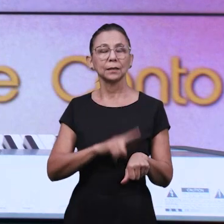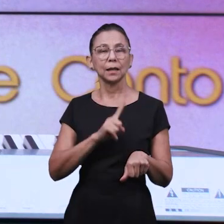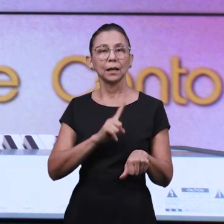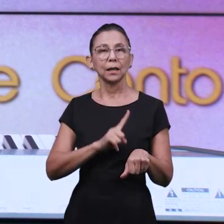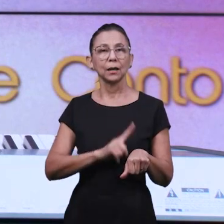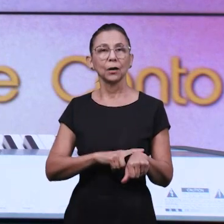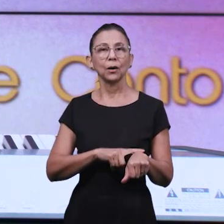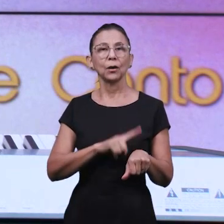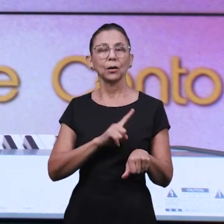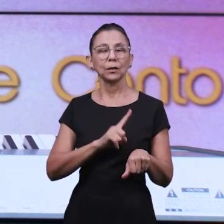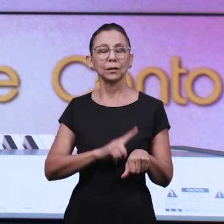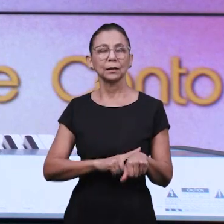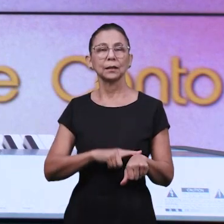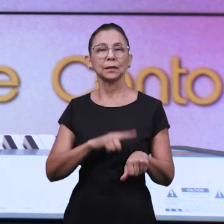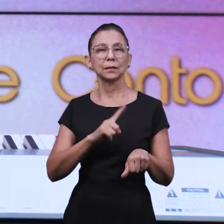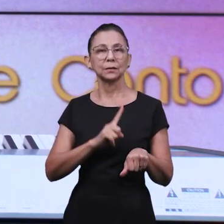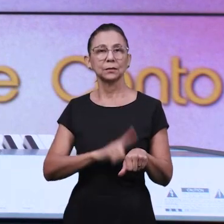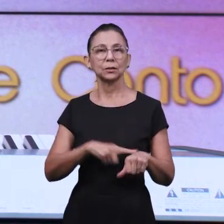Nesta